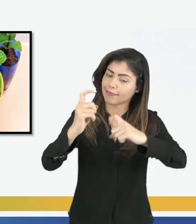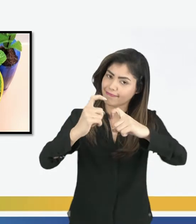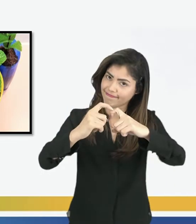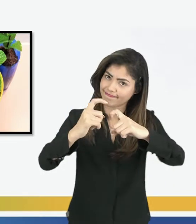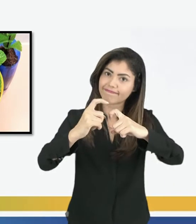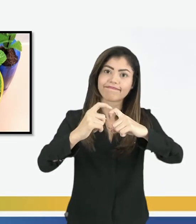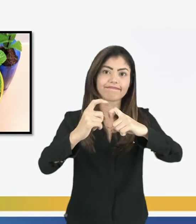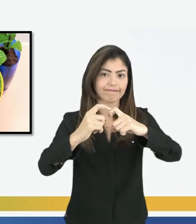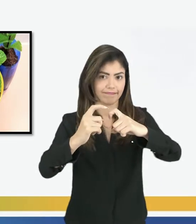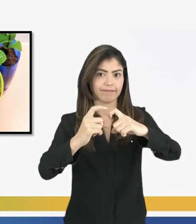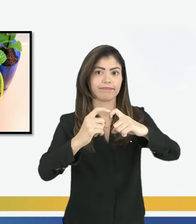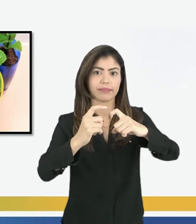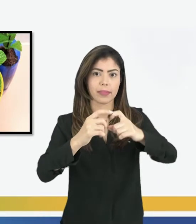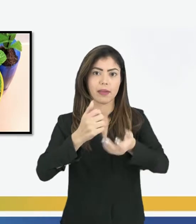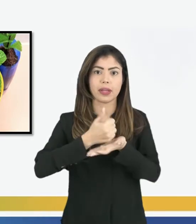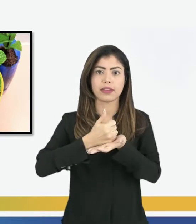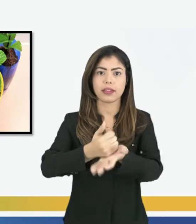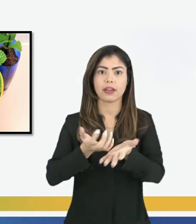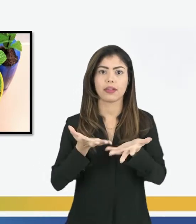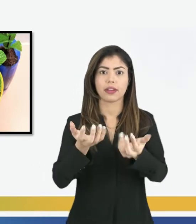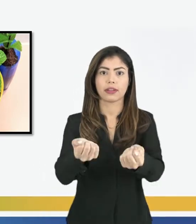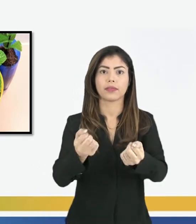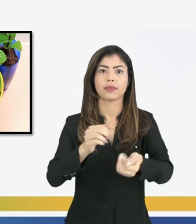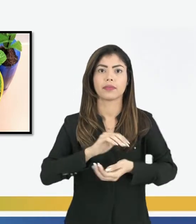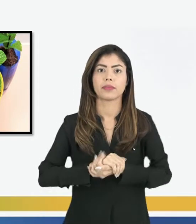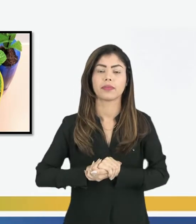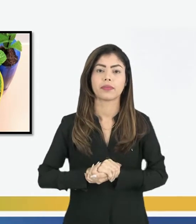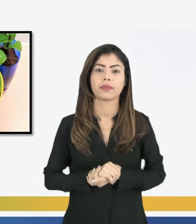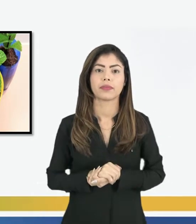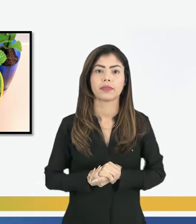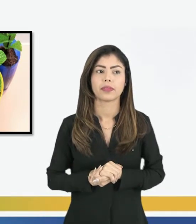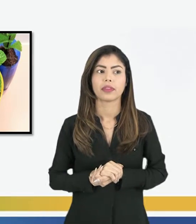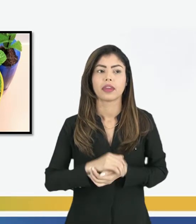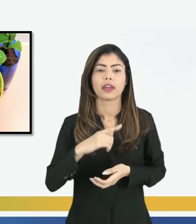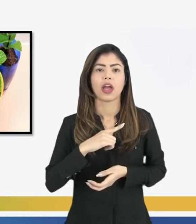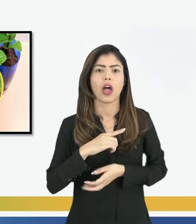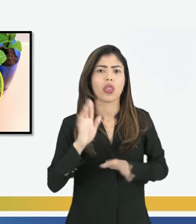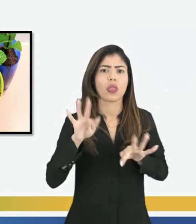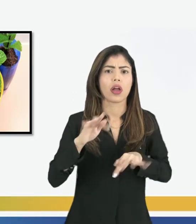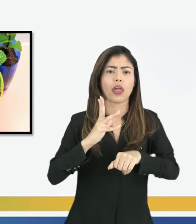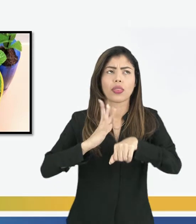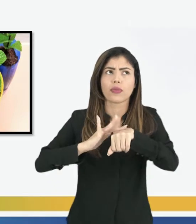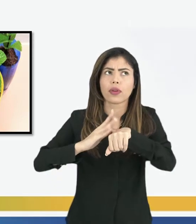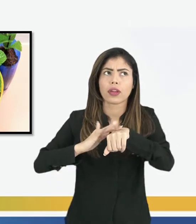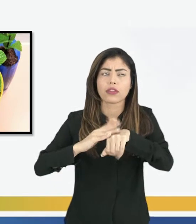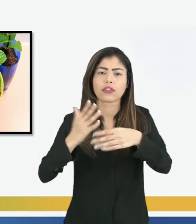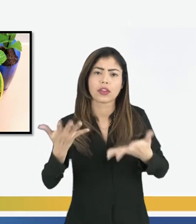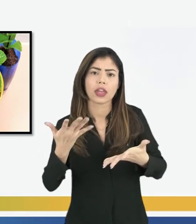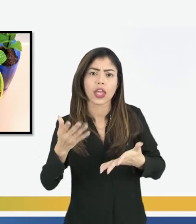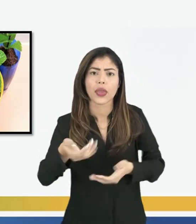medicinal. É isso mesmo. Muita gente, quem aí nunca ficou doente e